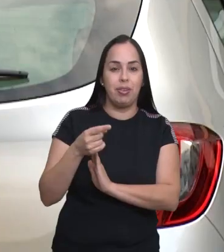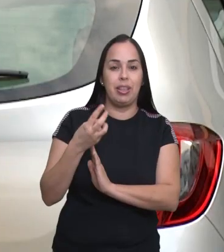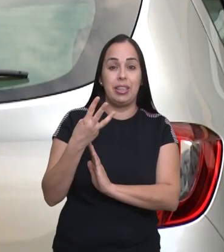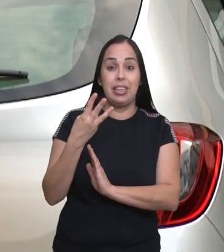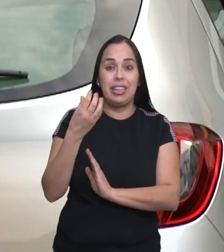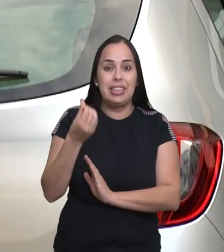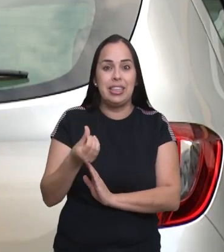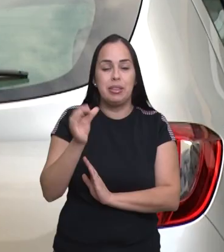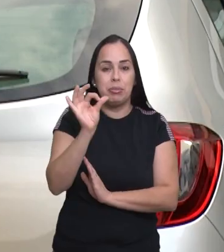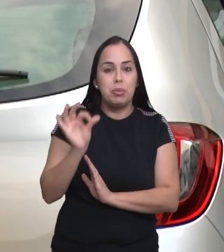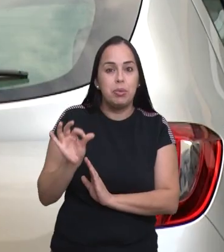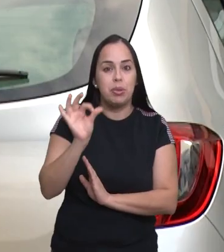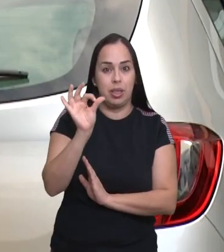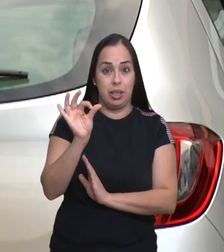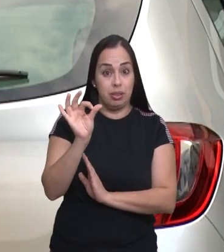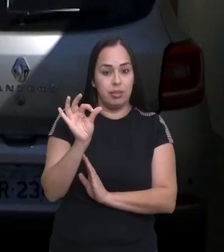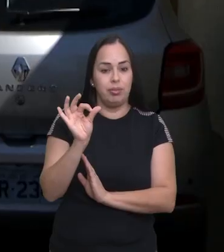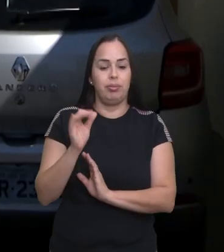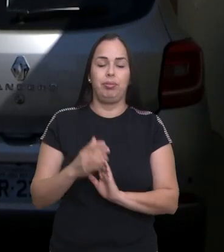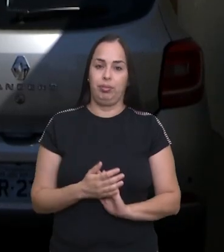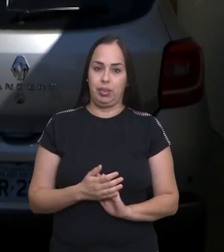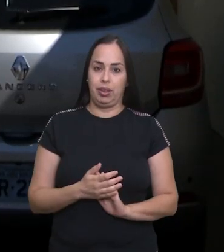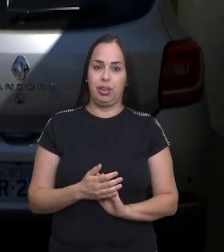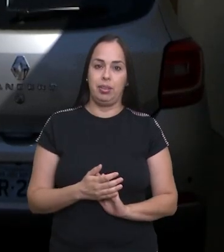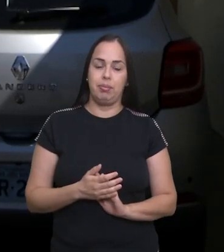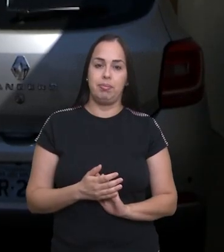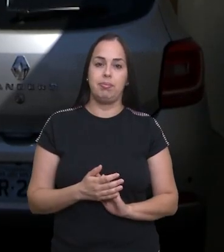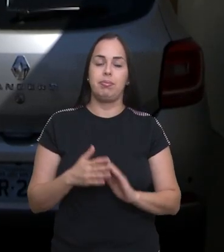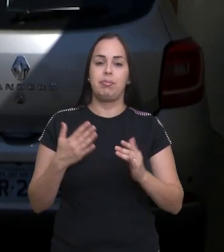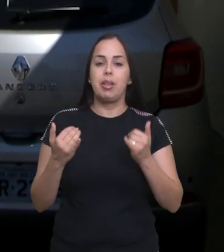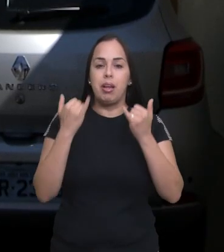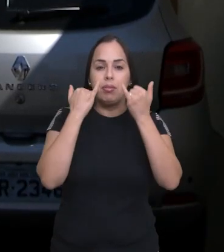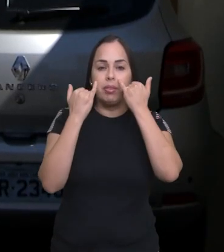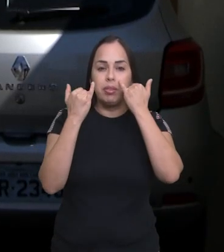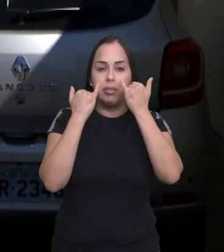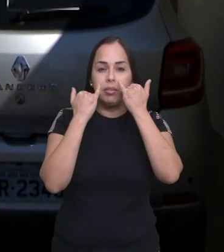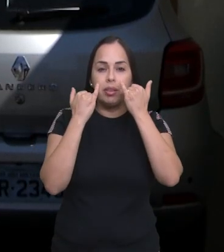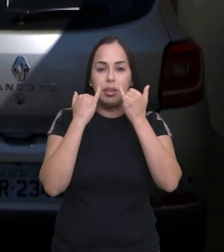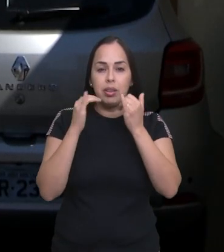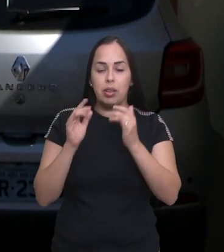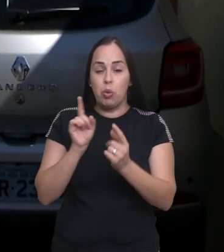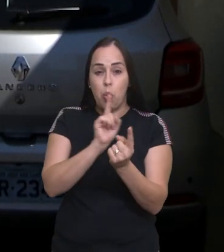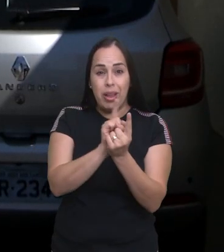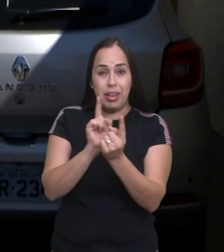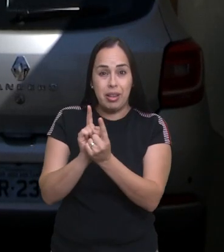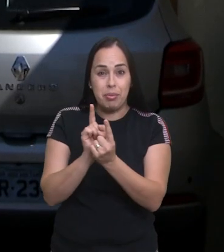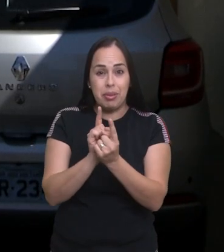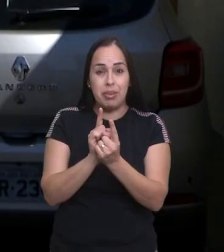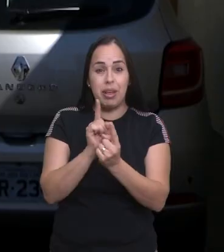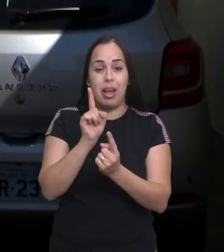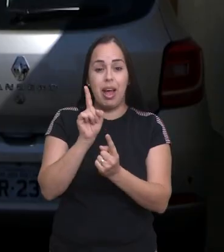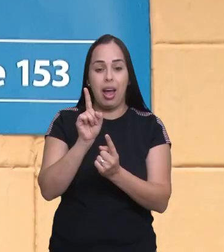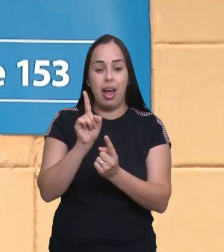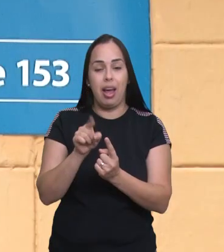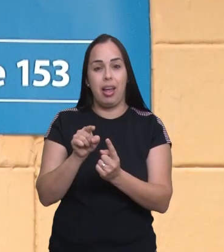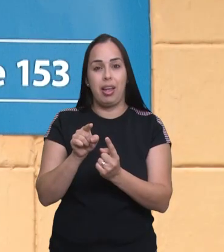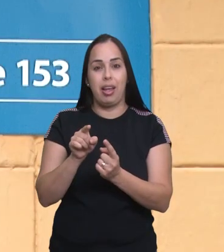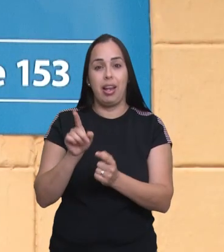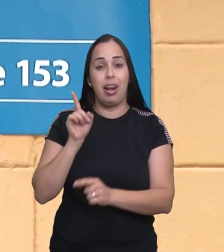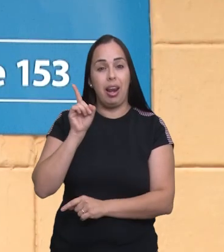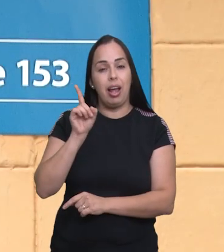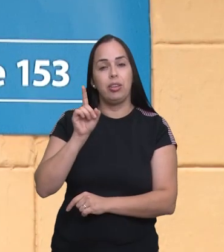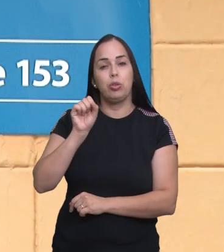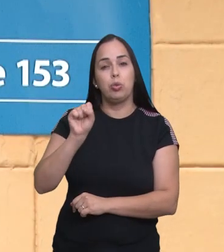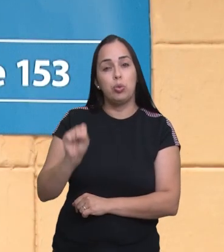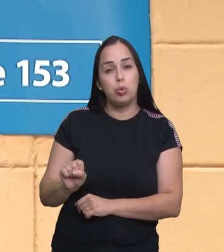15,36% em relação ao ano de 2020. De acordo com o levantamento, a maior parte dos atendimentos foi realizada pela